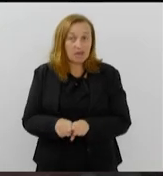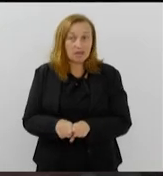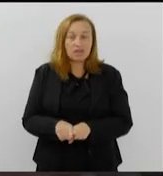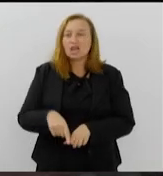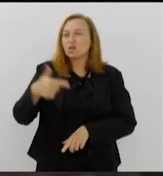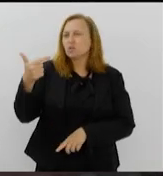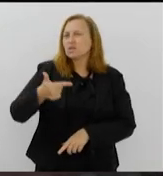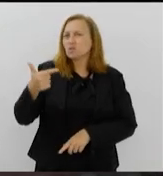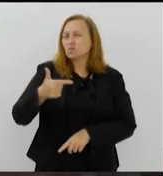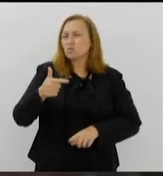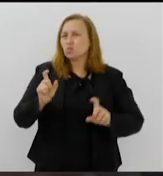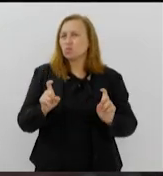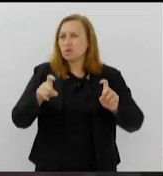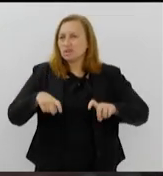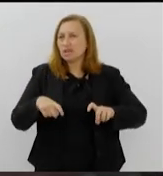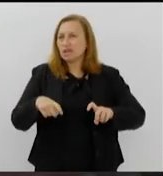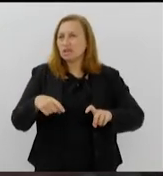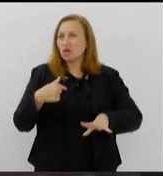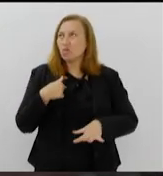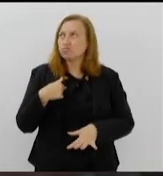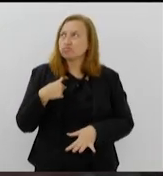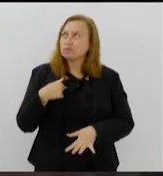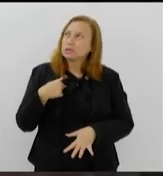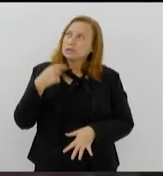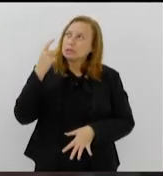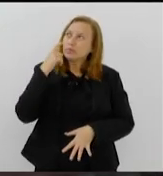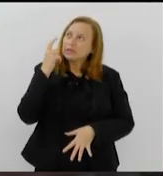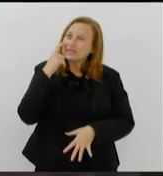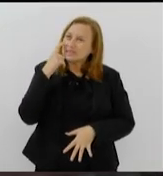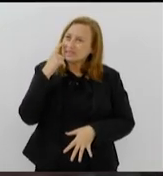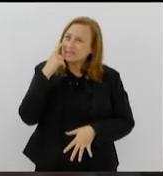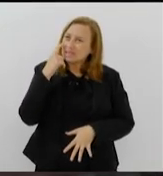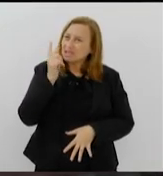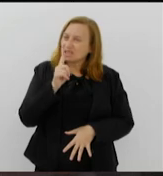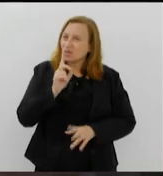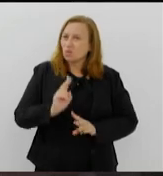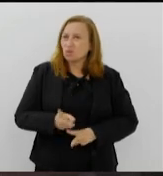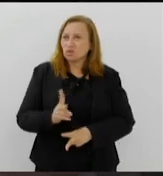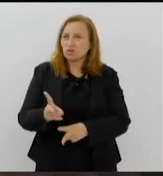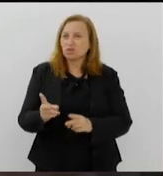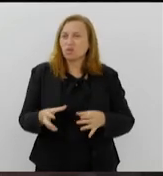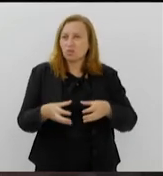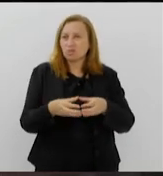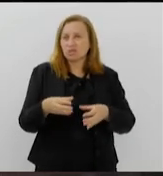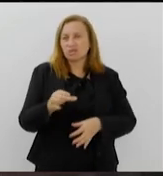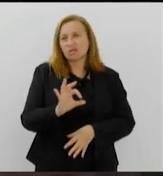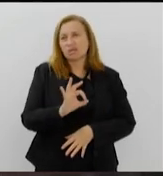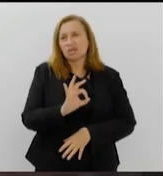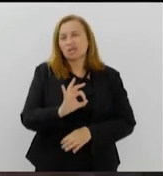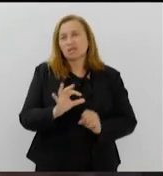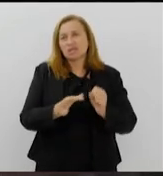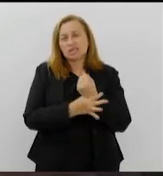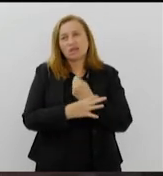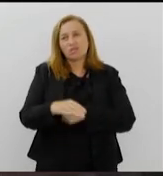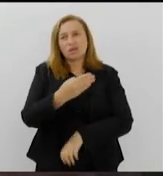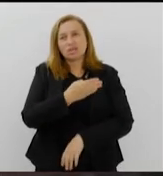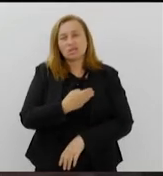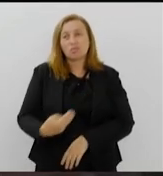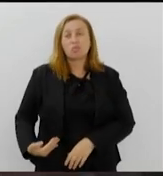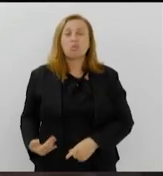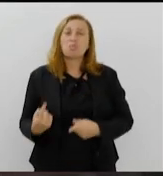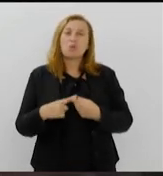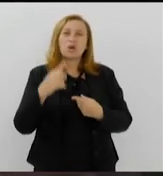segundo mandato, eu havia tomado uma decisão de não querer permanecer na Comissão de Segurança Pública, porque eu acho